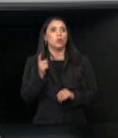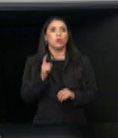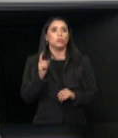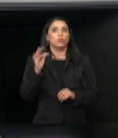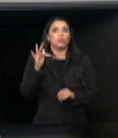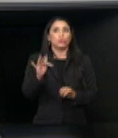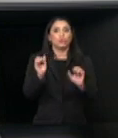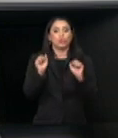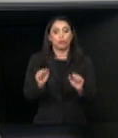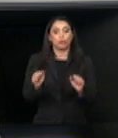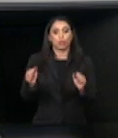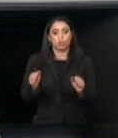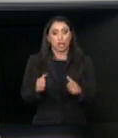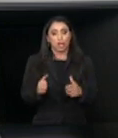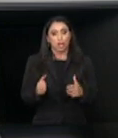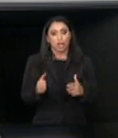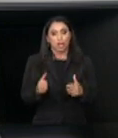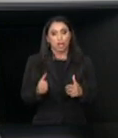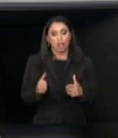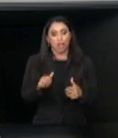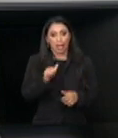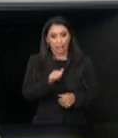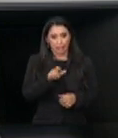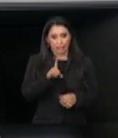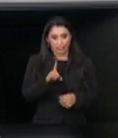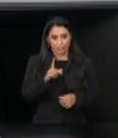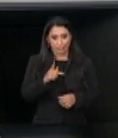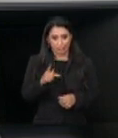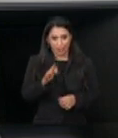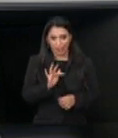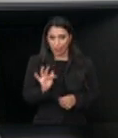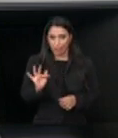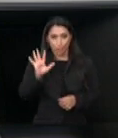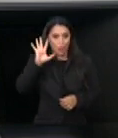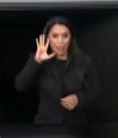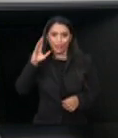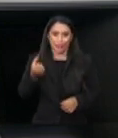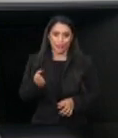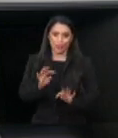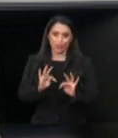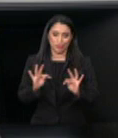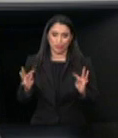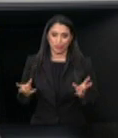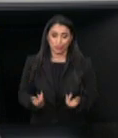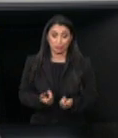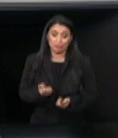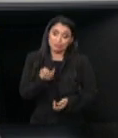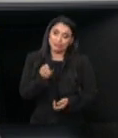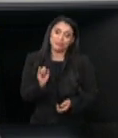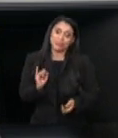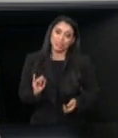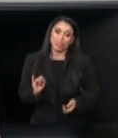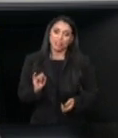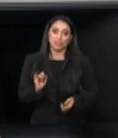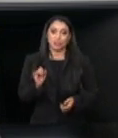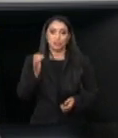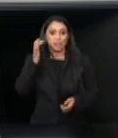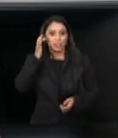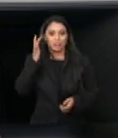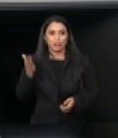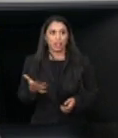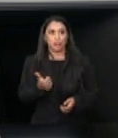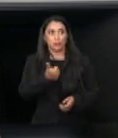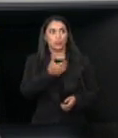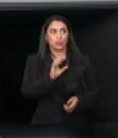que a ação não é a dpf na solução do mundo sinal nós entraremos julgaremos 10